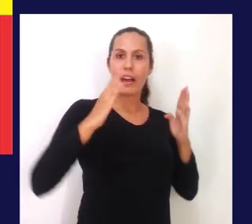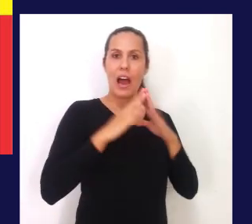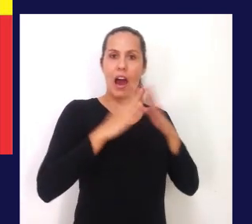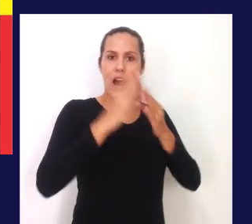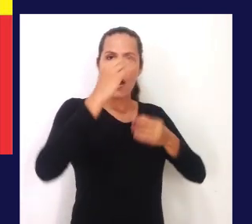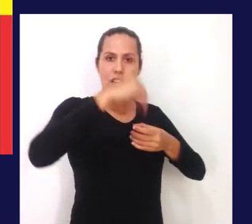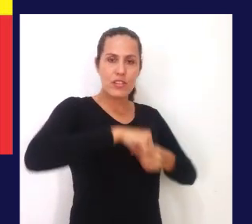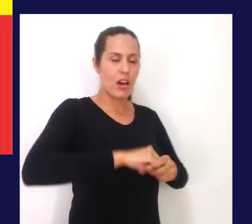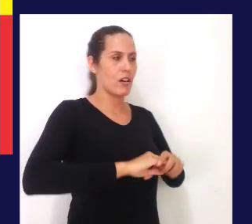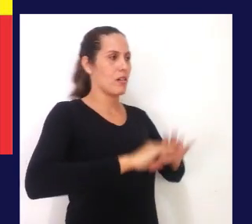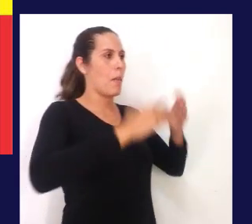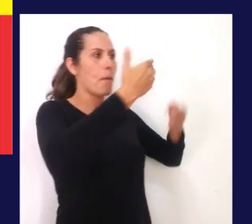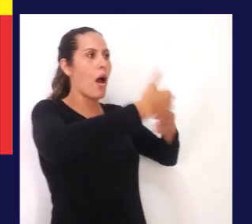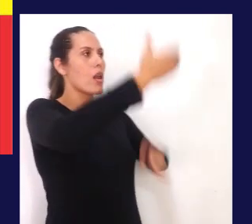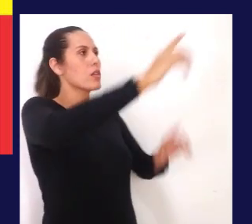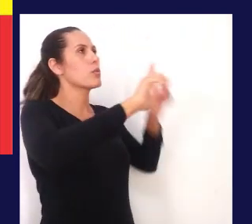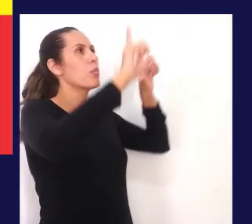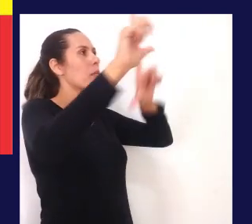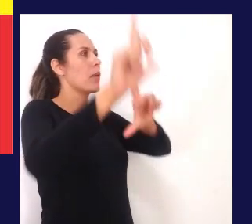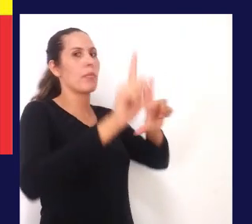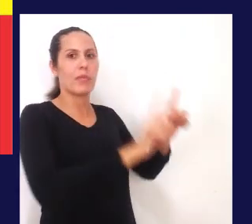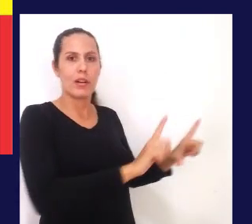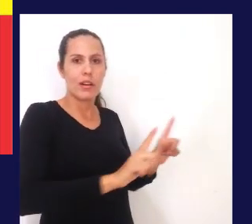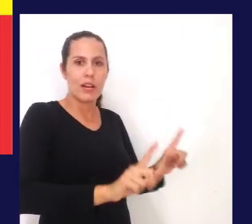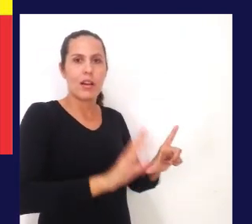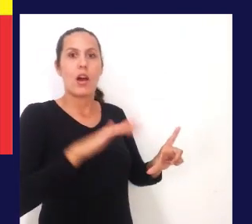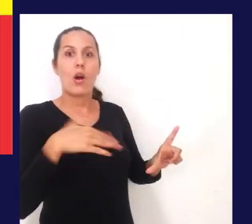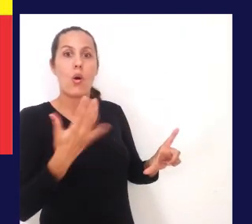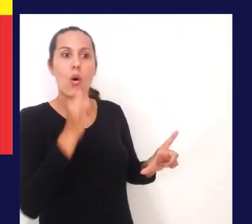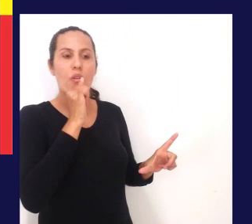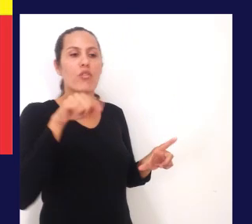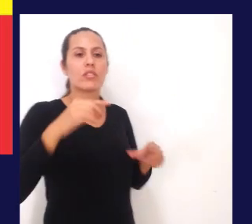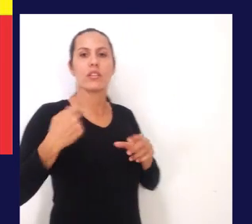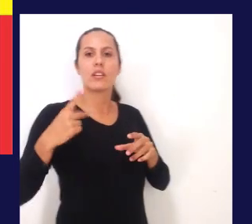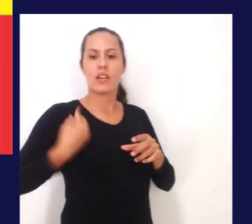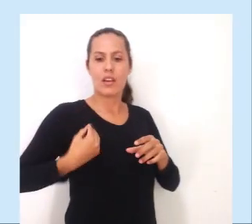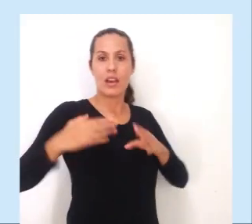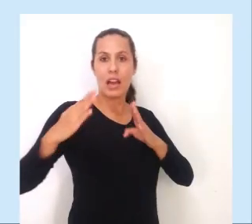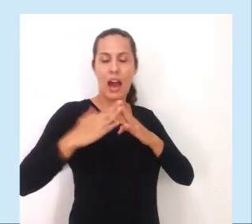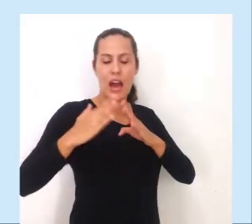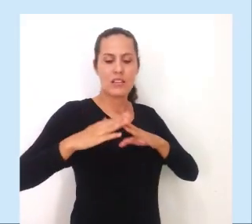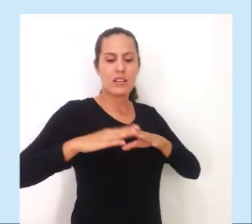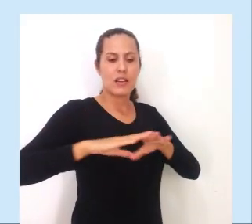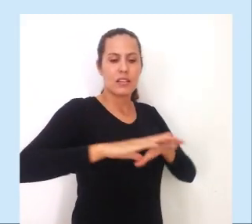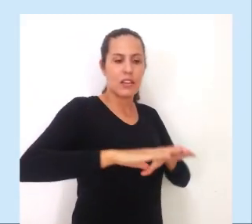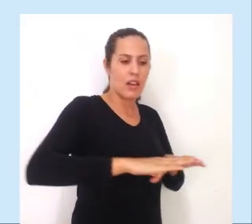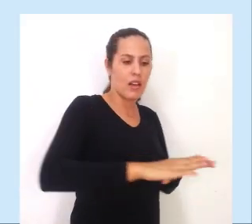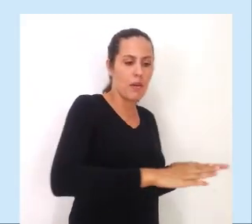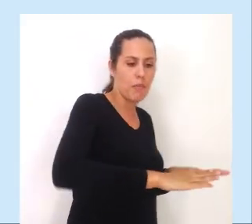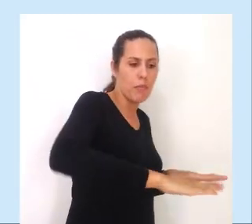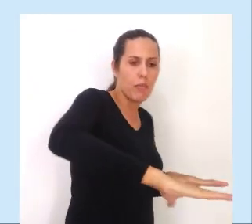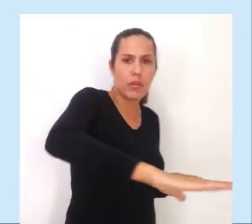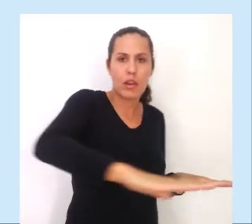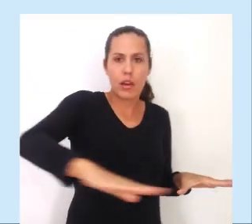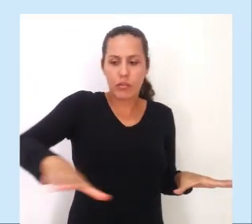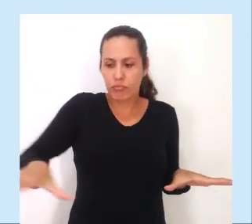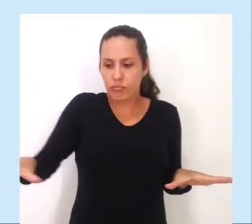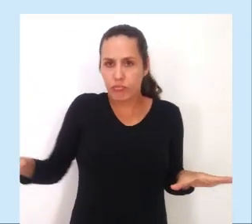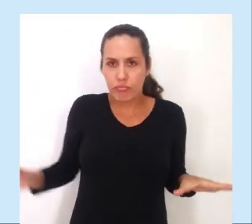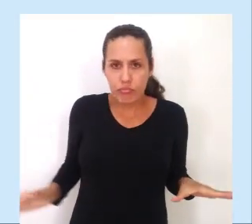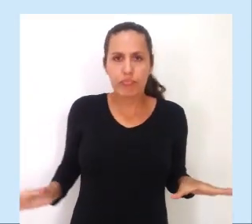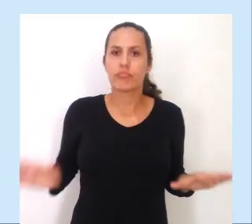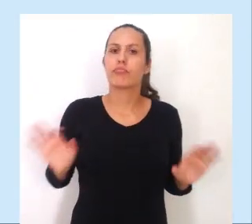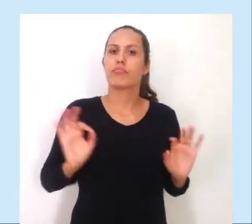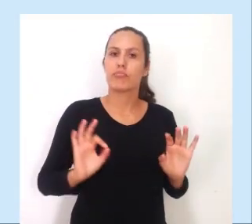no revestimento de paredes, na confecção de pias, aquela pia que você tem lá na sua cozinha, que ela é de granito,